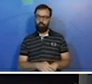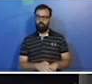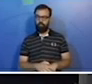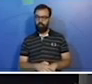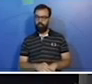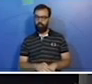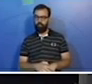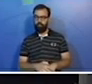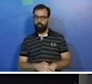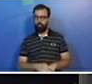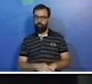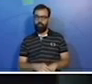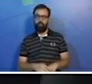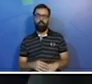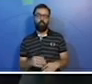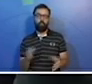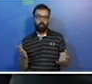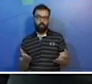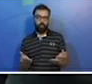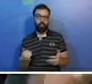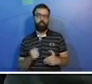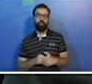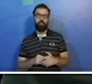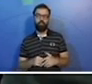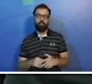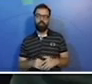tudo. Eu vou passar agora